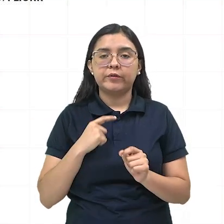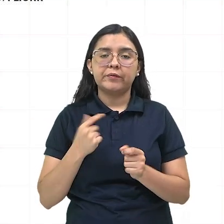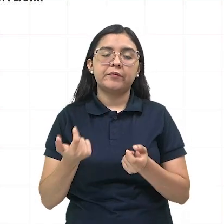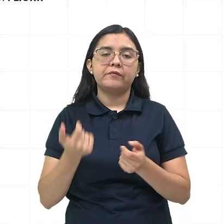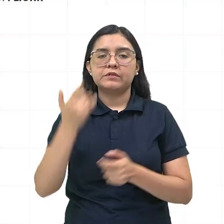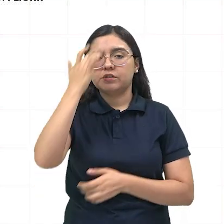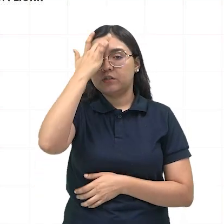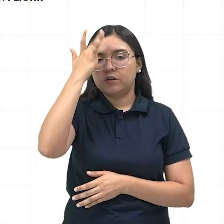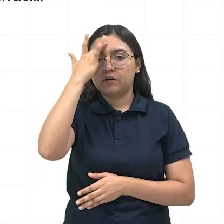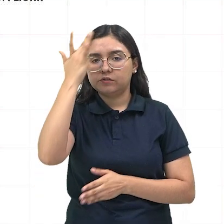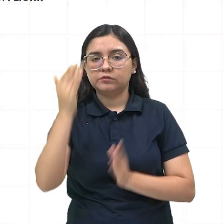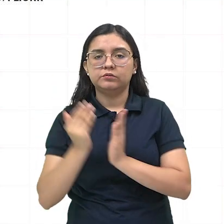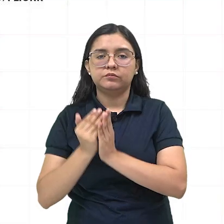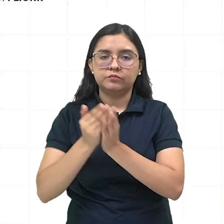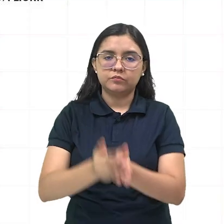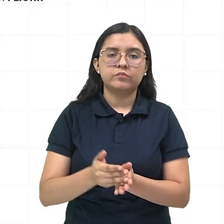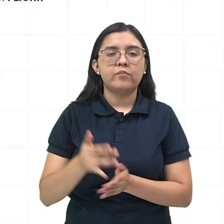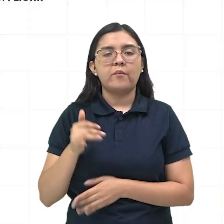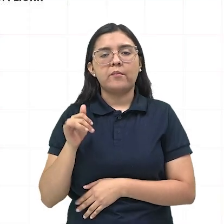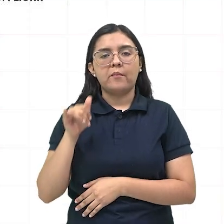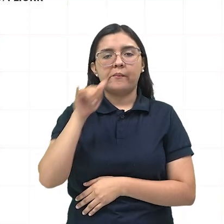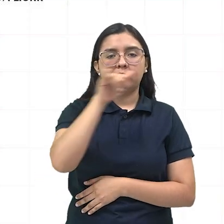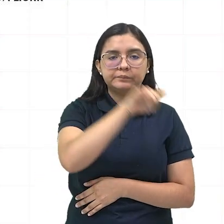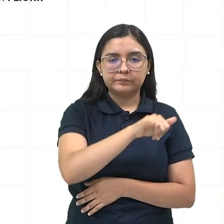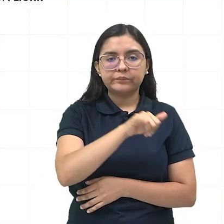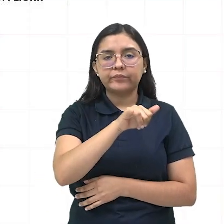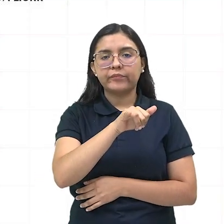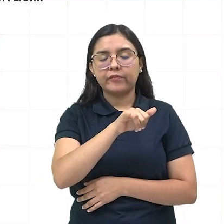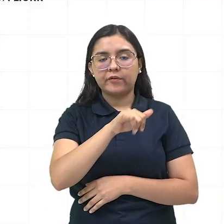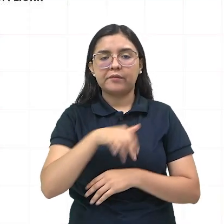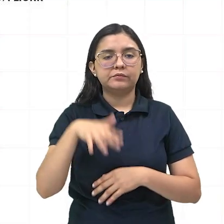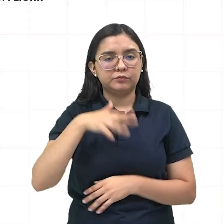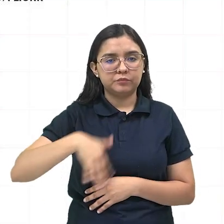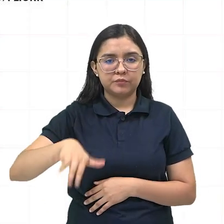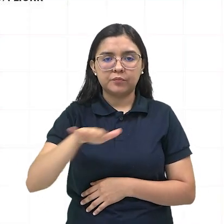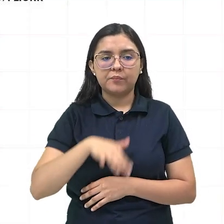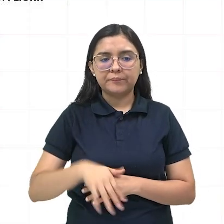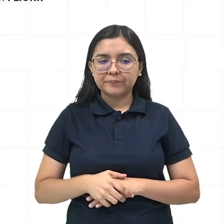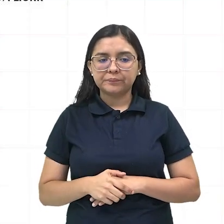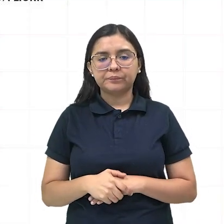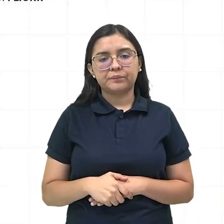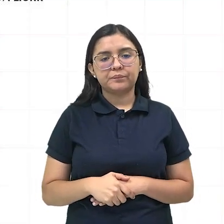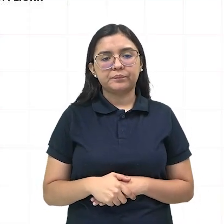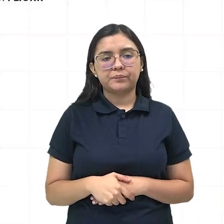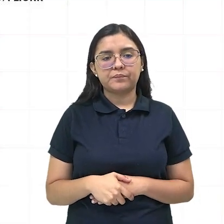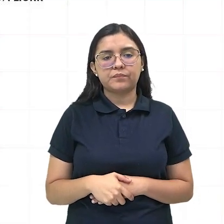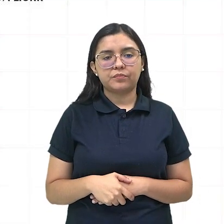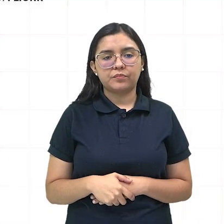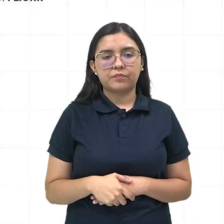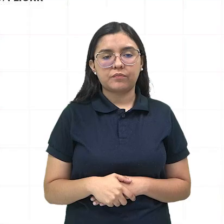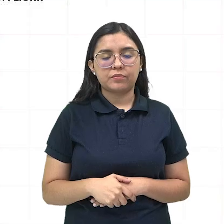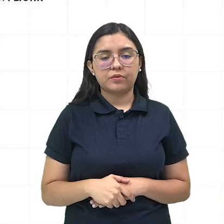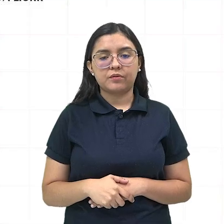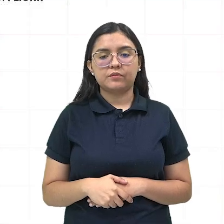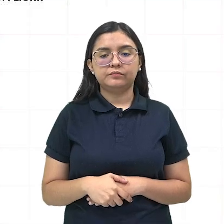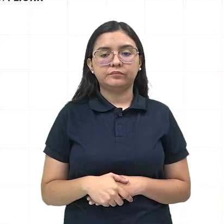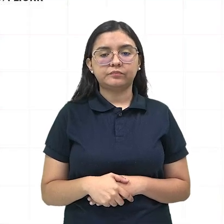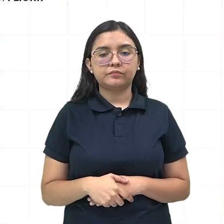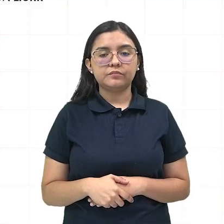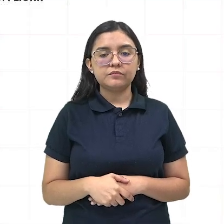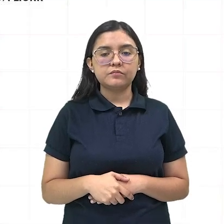dos meios de transporte, das redes de transporte de maneira geral. Tudo isso, né,